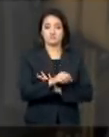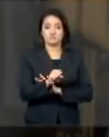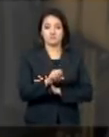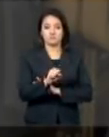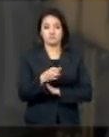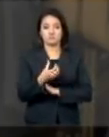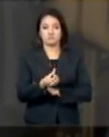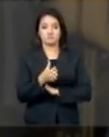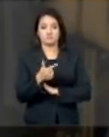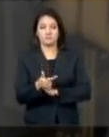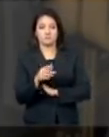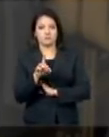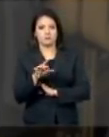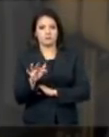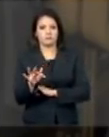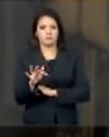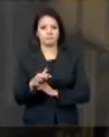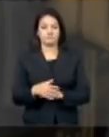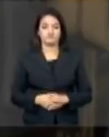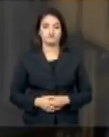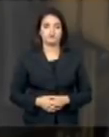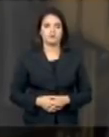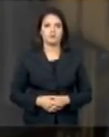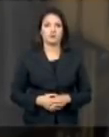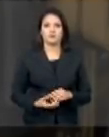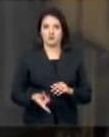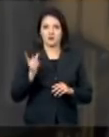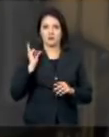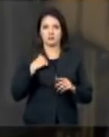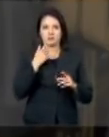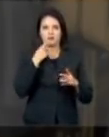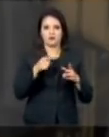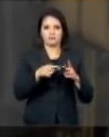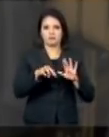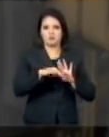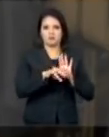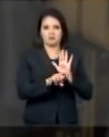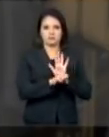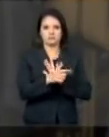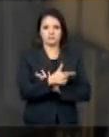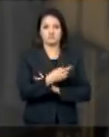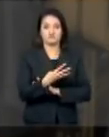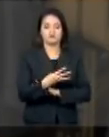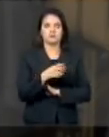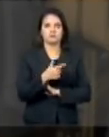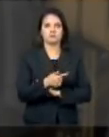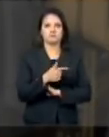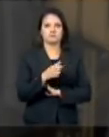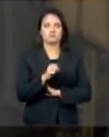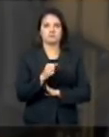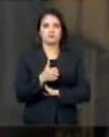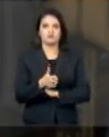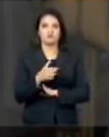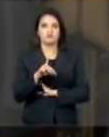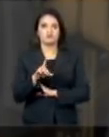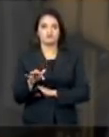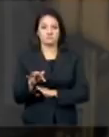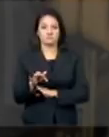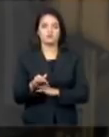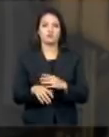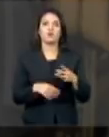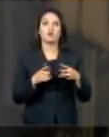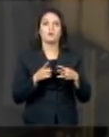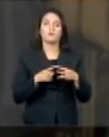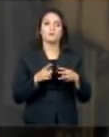df o anterior mandato e segurança 24 781 df e o primeiro